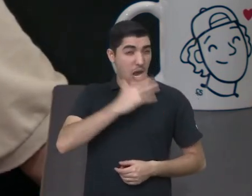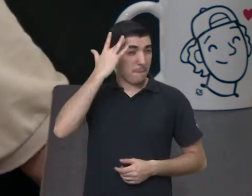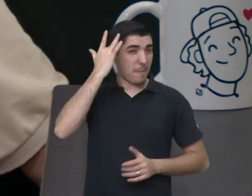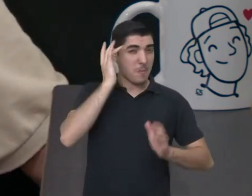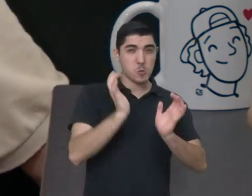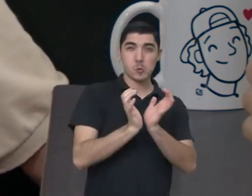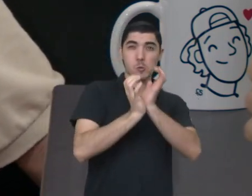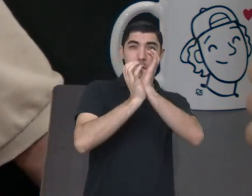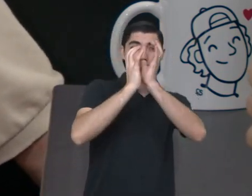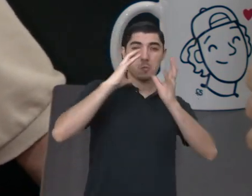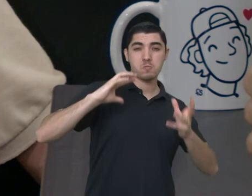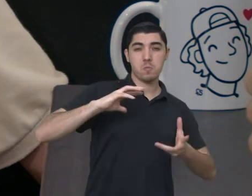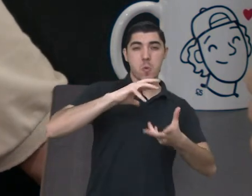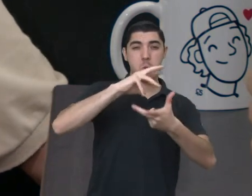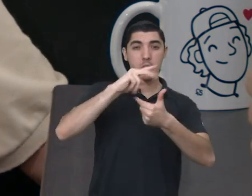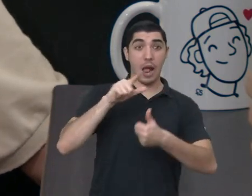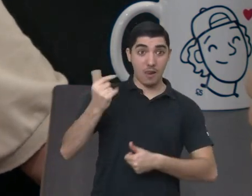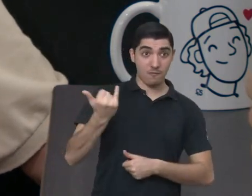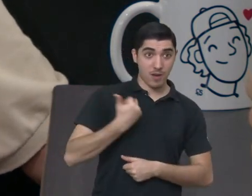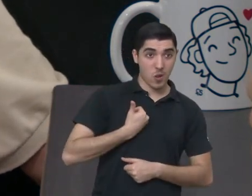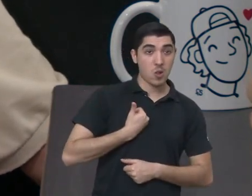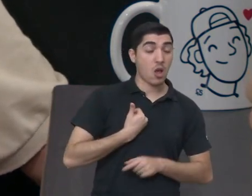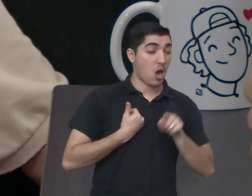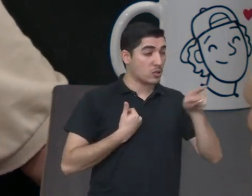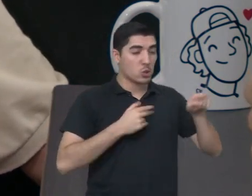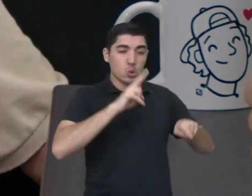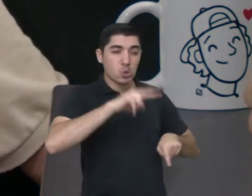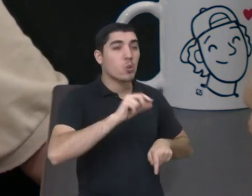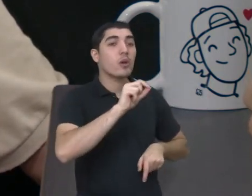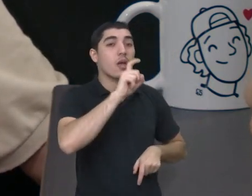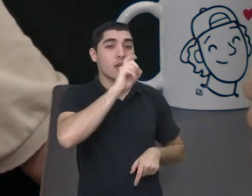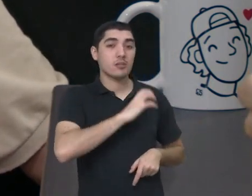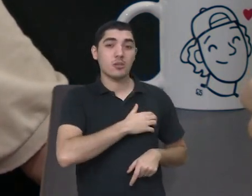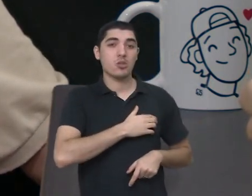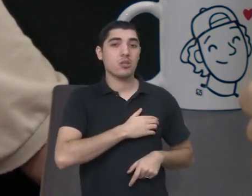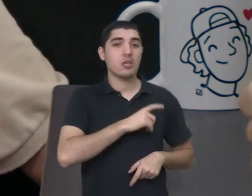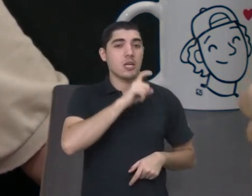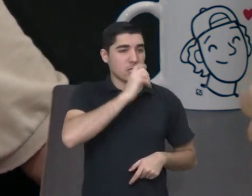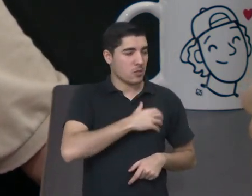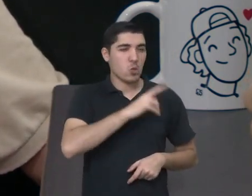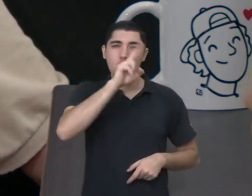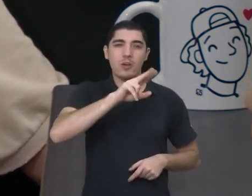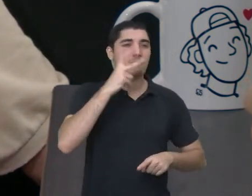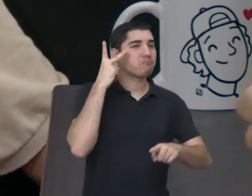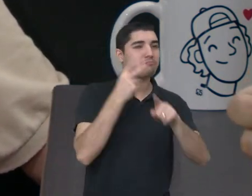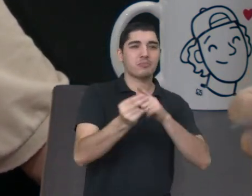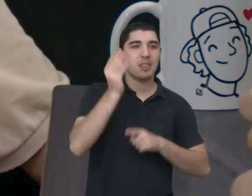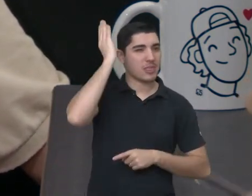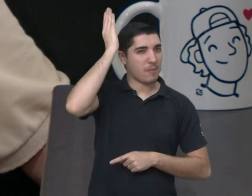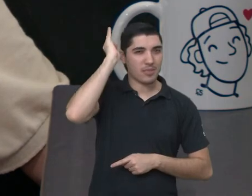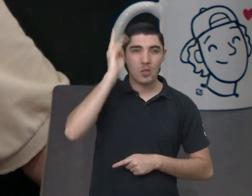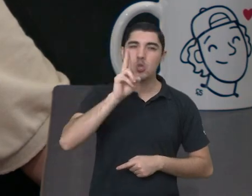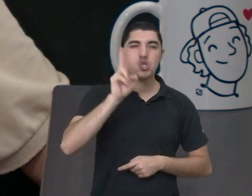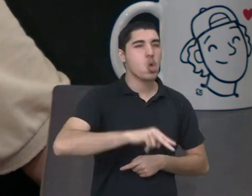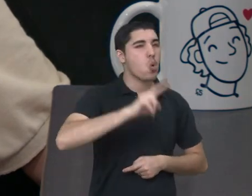Era um campo de futebol marcado, tá certo? Com uma bolinha, fala, a bola está na direita, a bolinha na